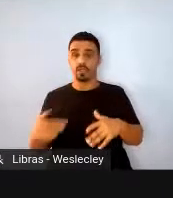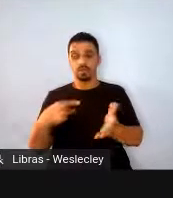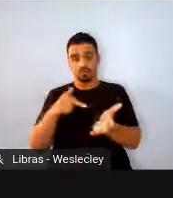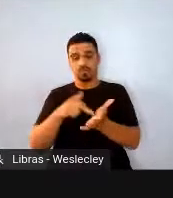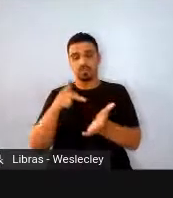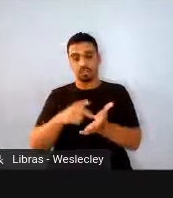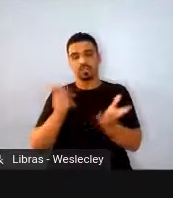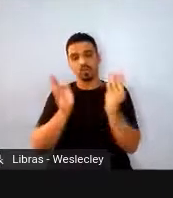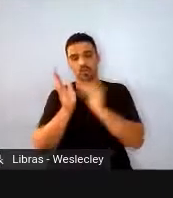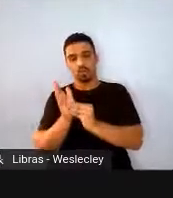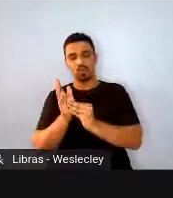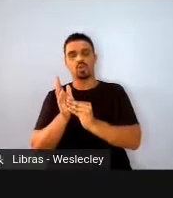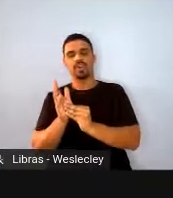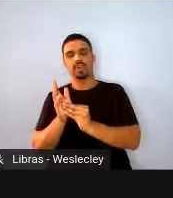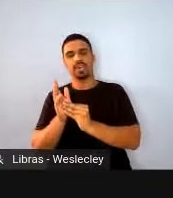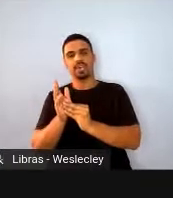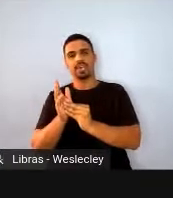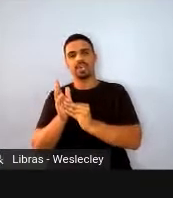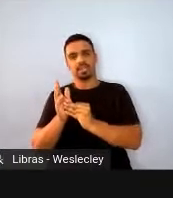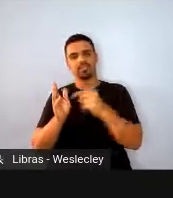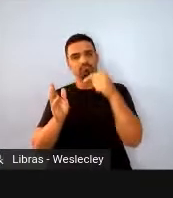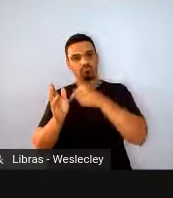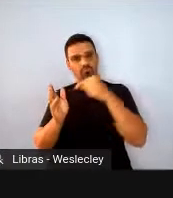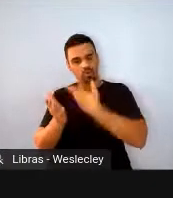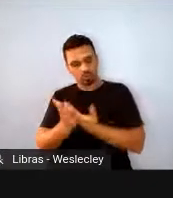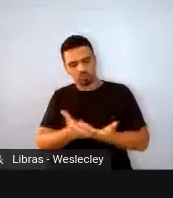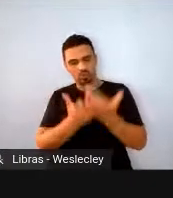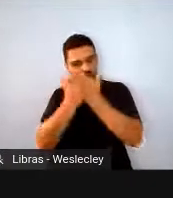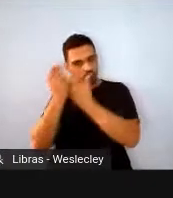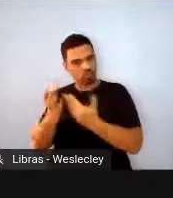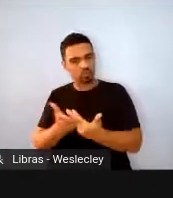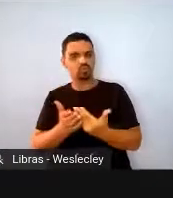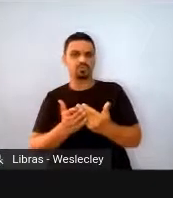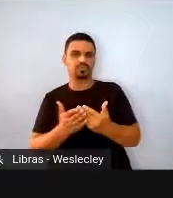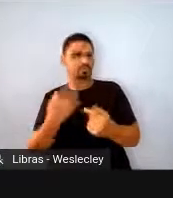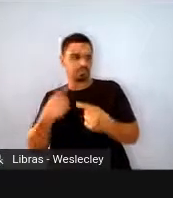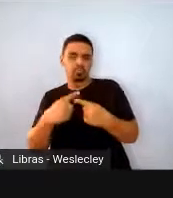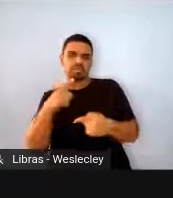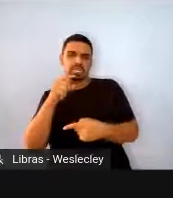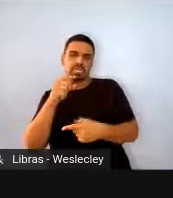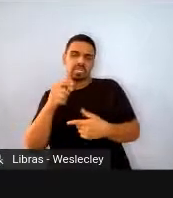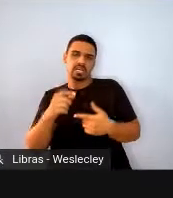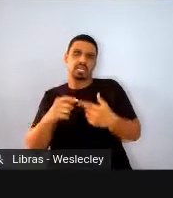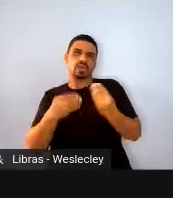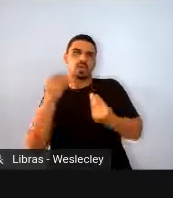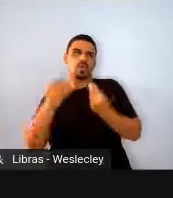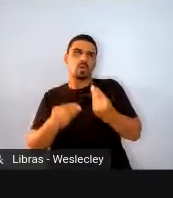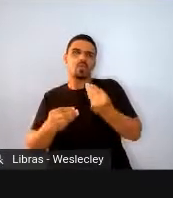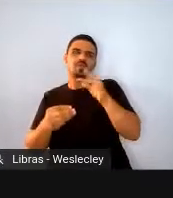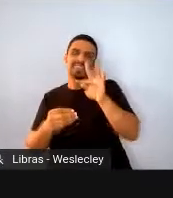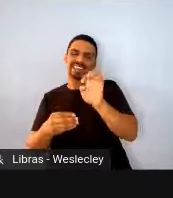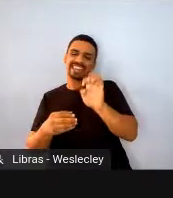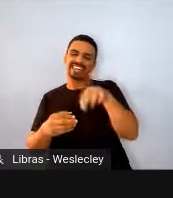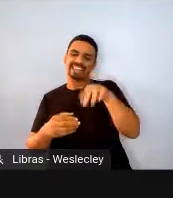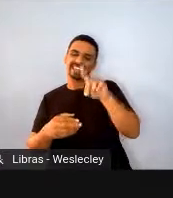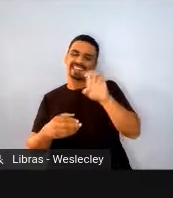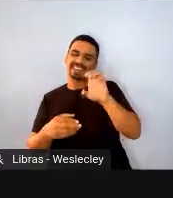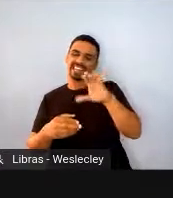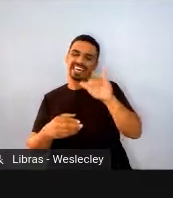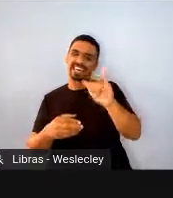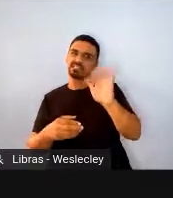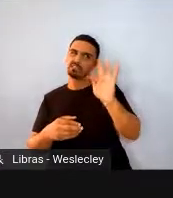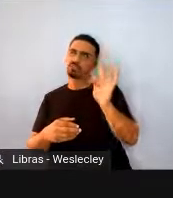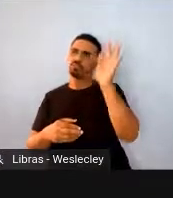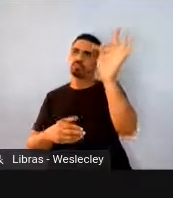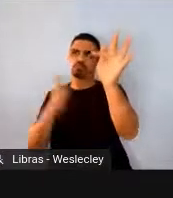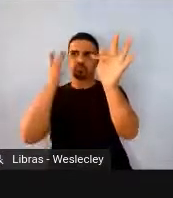é um fenômeno significativo, sim. Eu não sei te dizer se a palavra tendência é uma palavra que eu possa